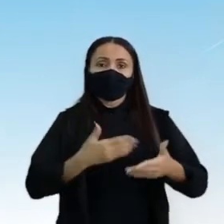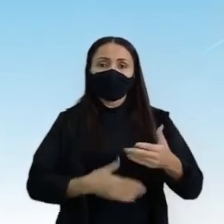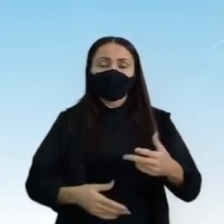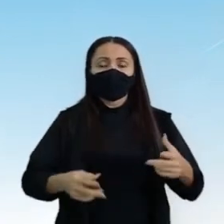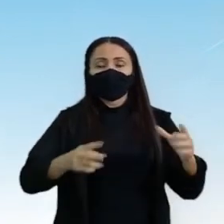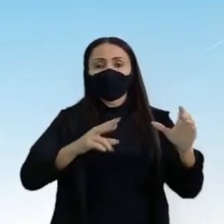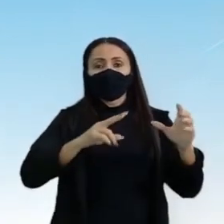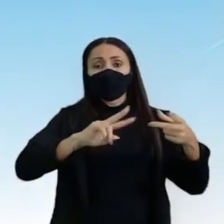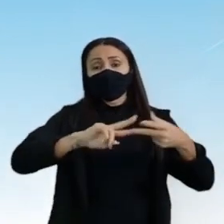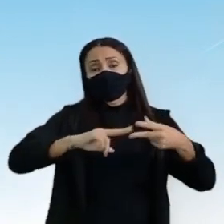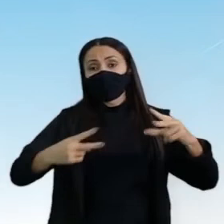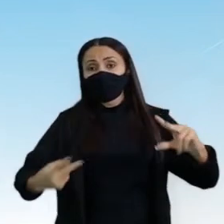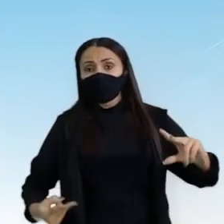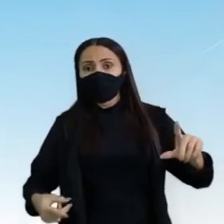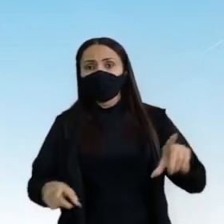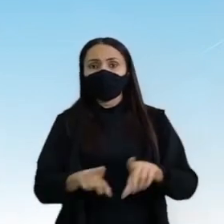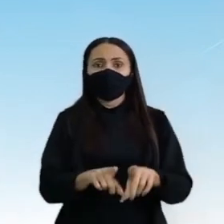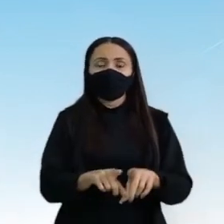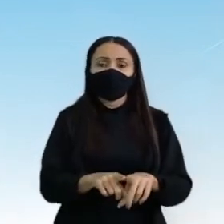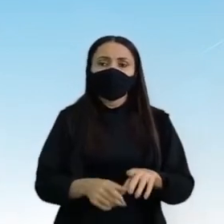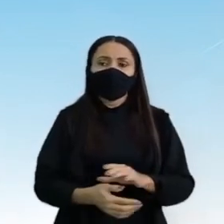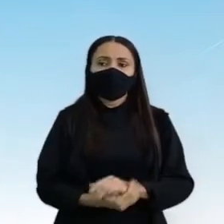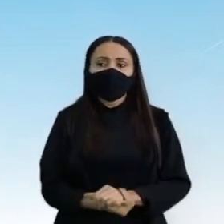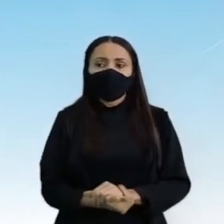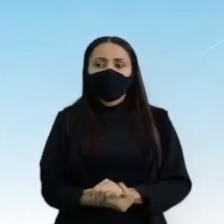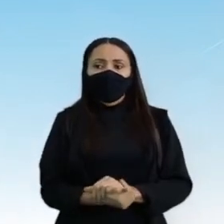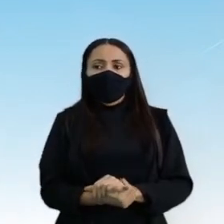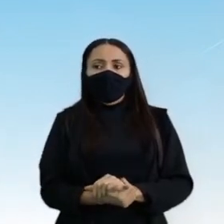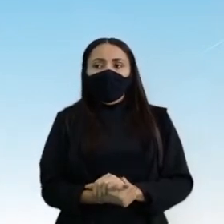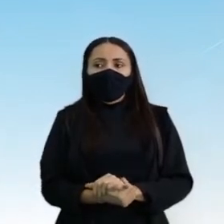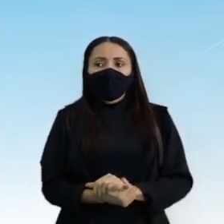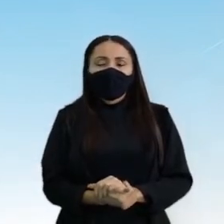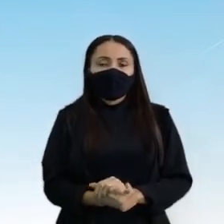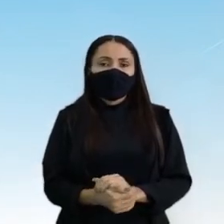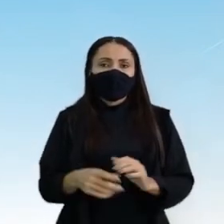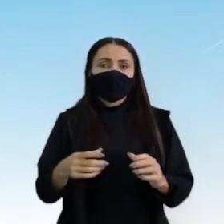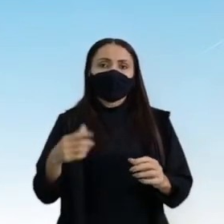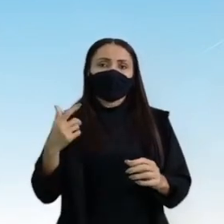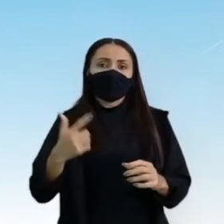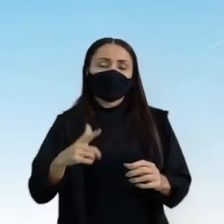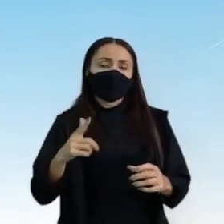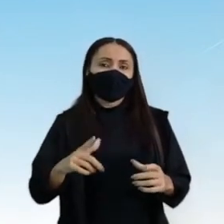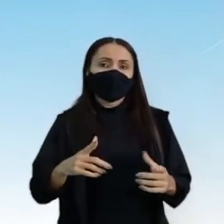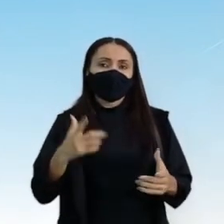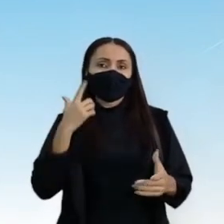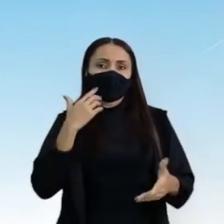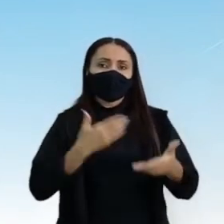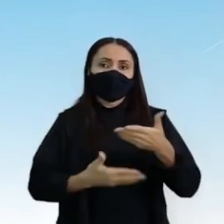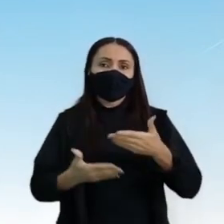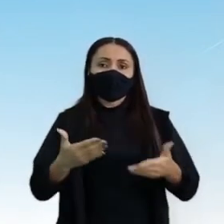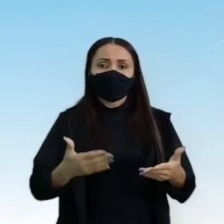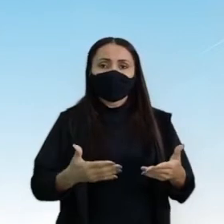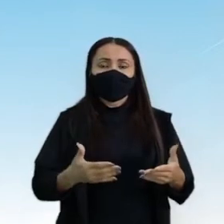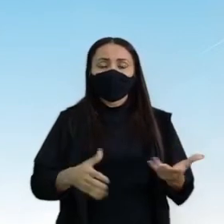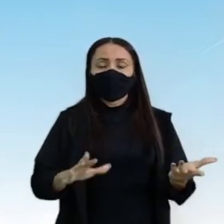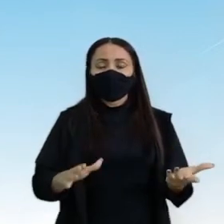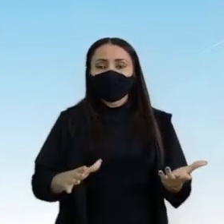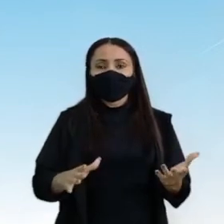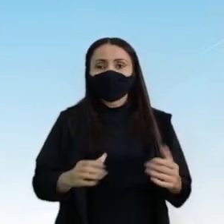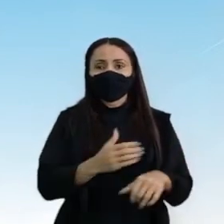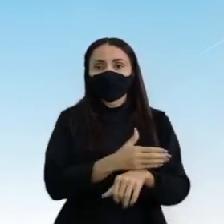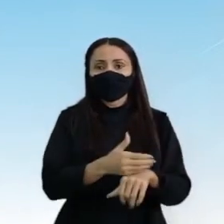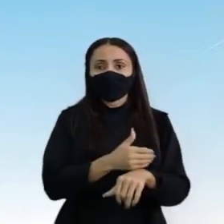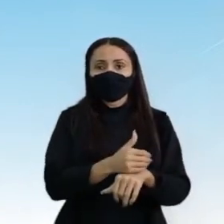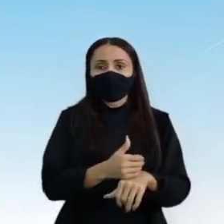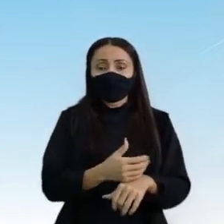genética. Então, às vezes tem problemas que a gente tem que não está relacionado necessariamente aos nossos hábitos de vida. Porque eu posso ter até